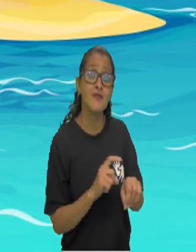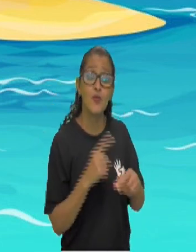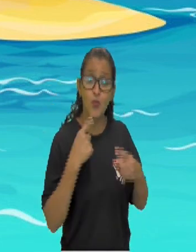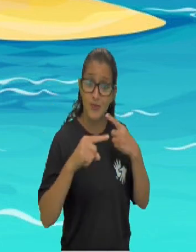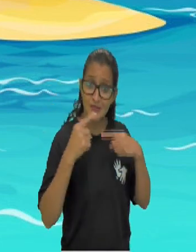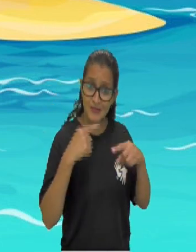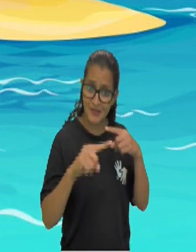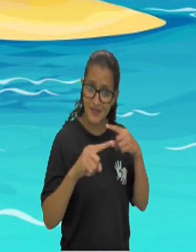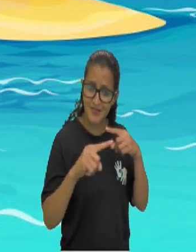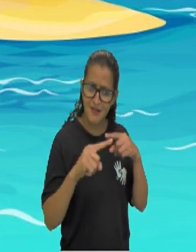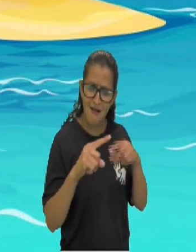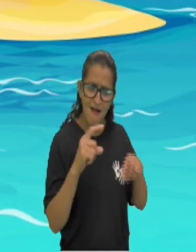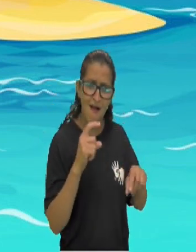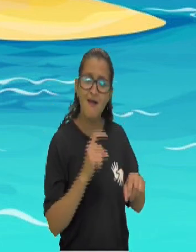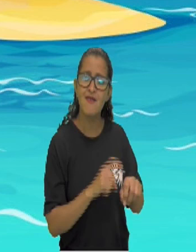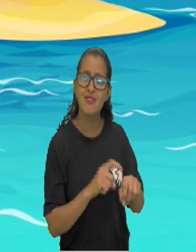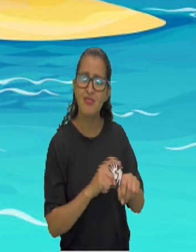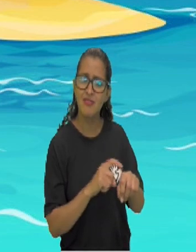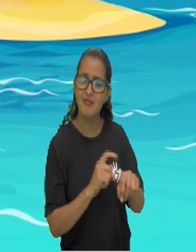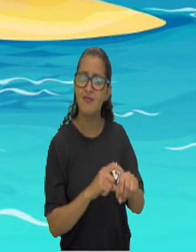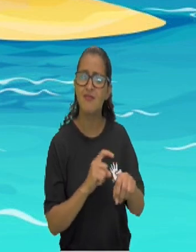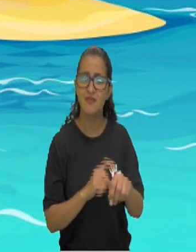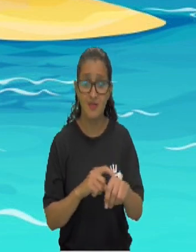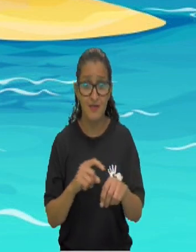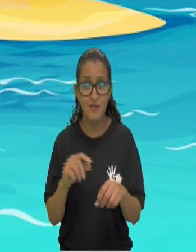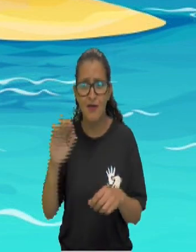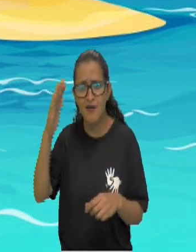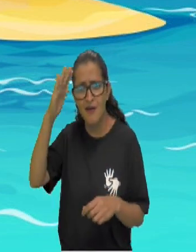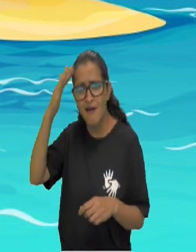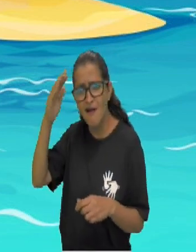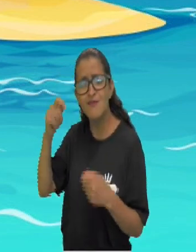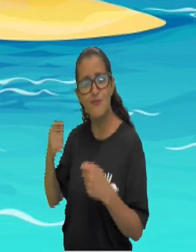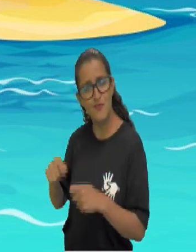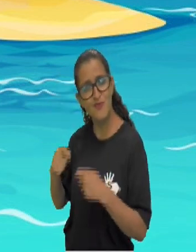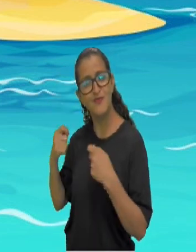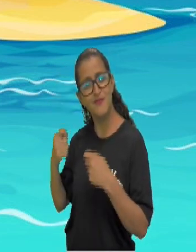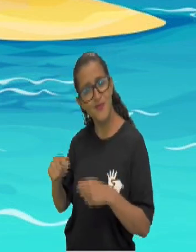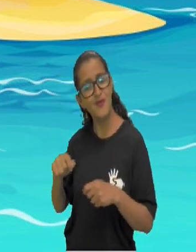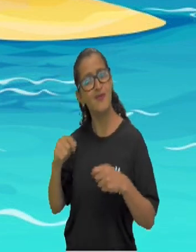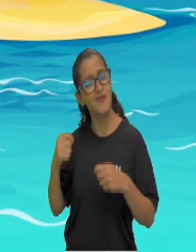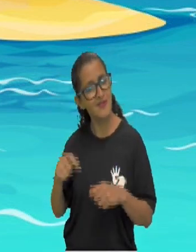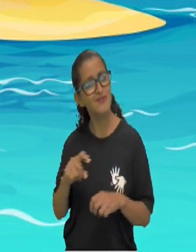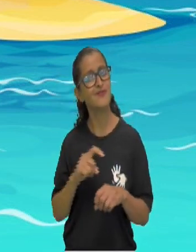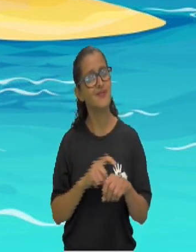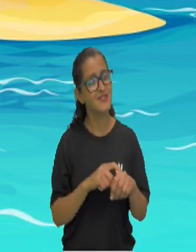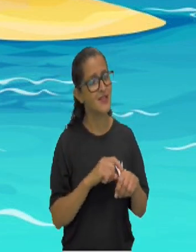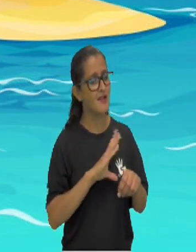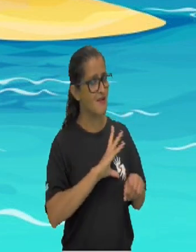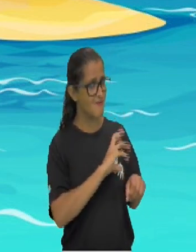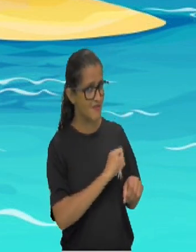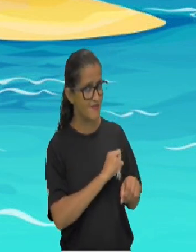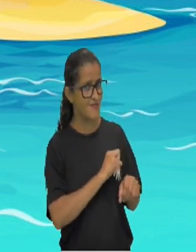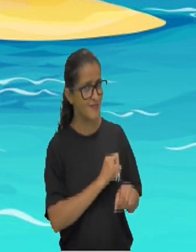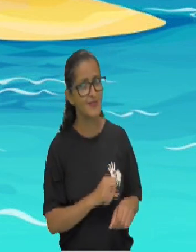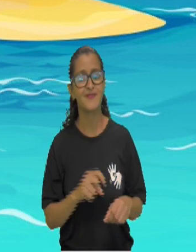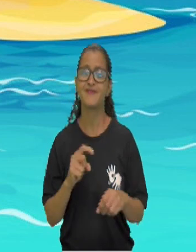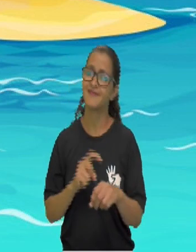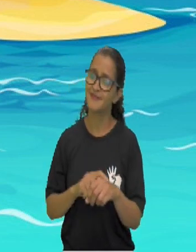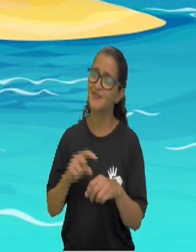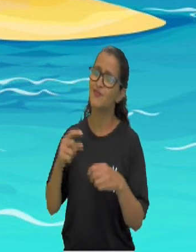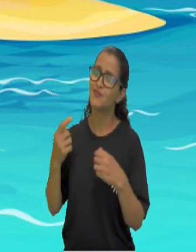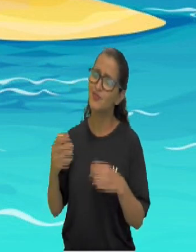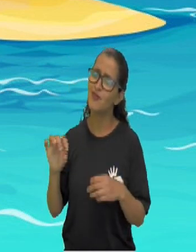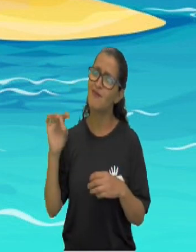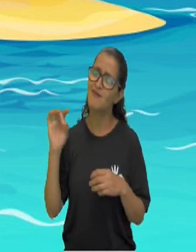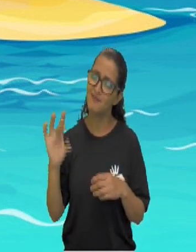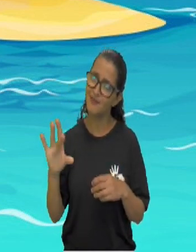Tempo, somente o tempo pode entender um grande amor. Tempo,